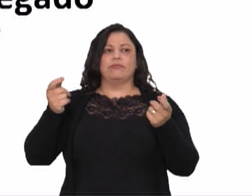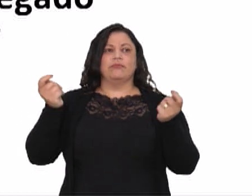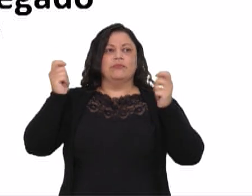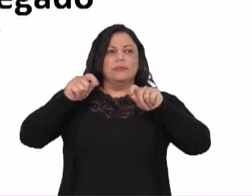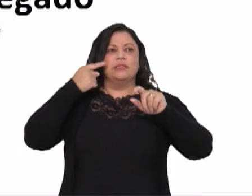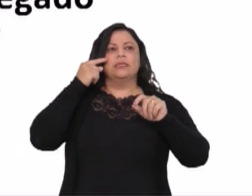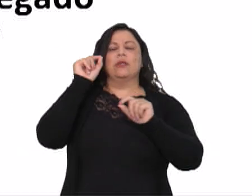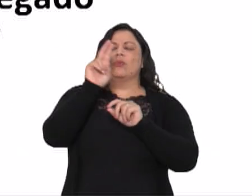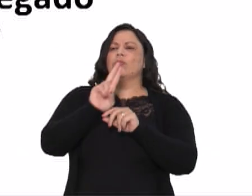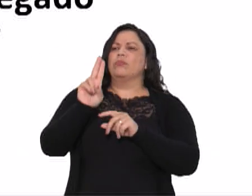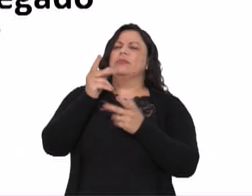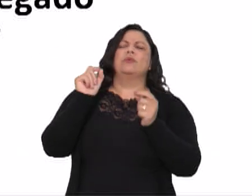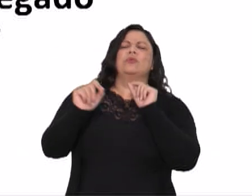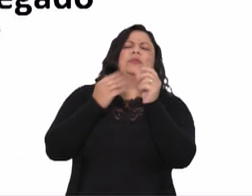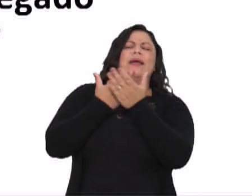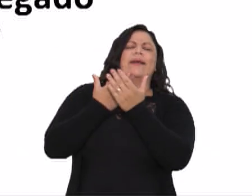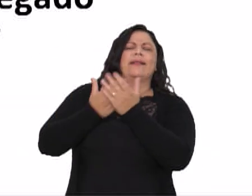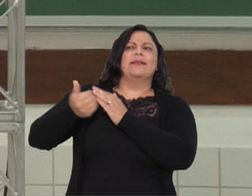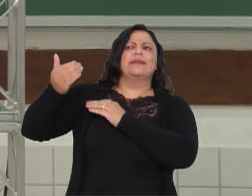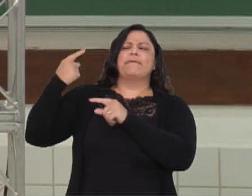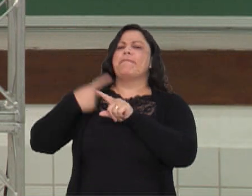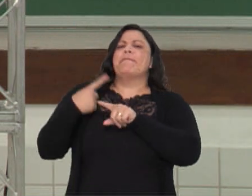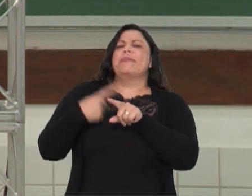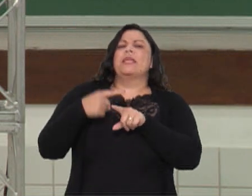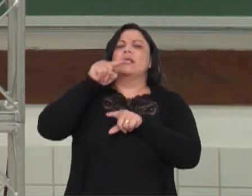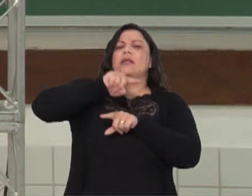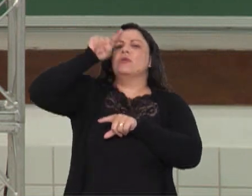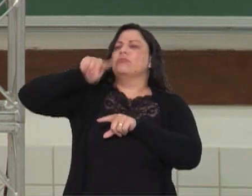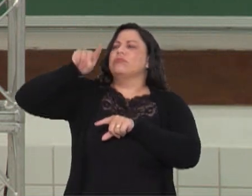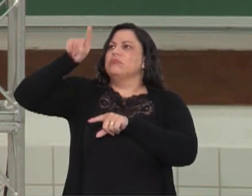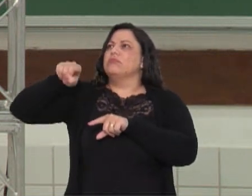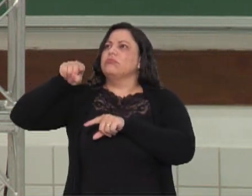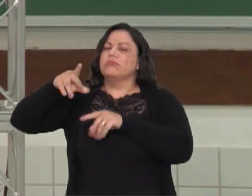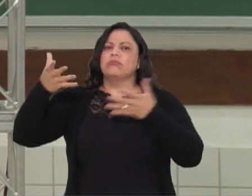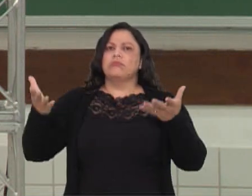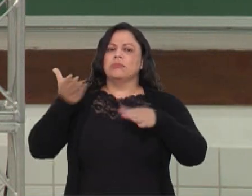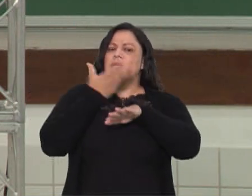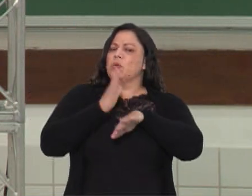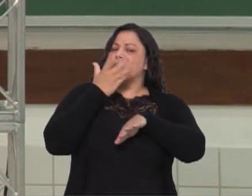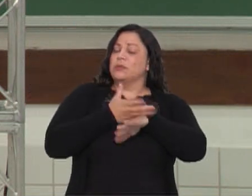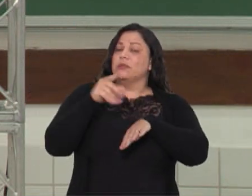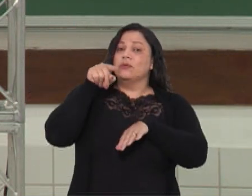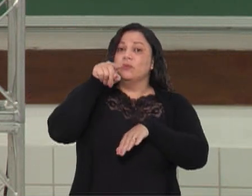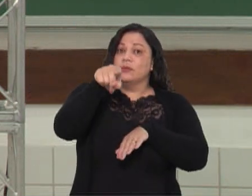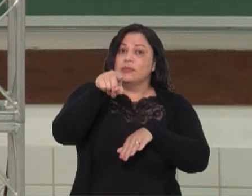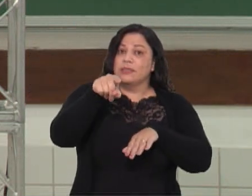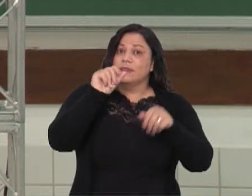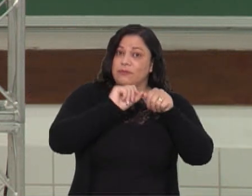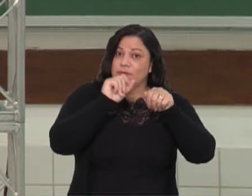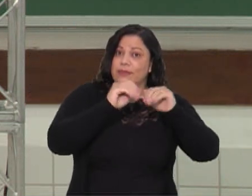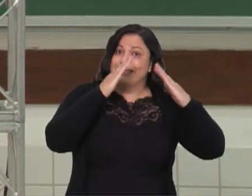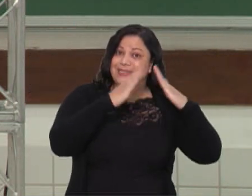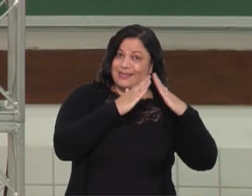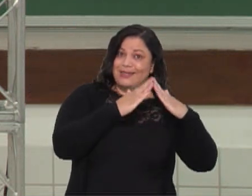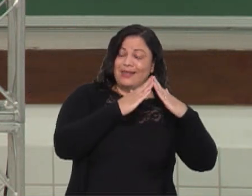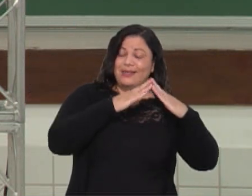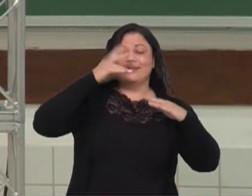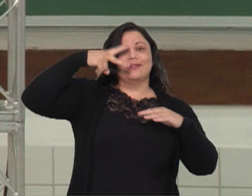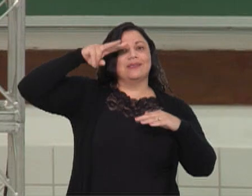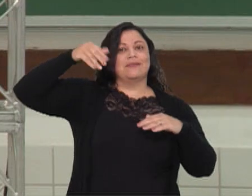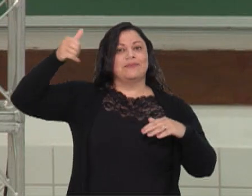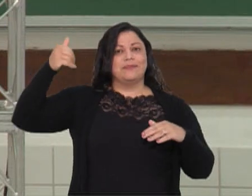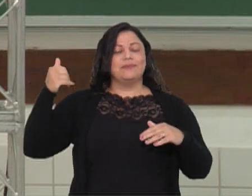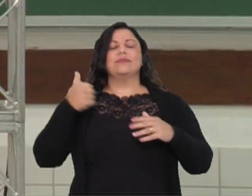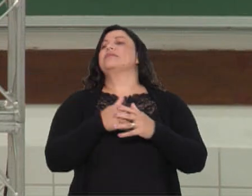elas recebem um acento. Esse é um exercício que vocês vão fazer em casa e vão retomar todo aquele conhecimento